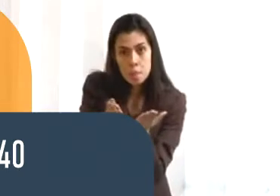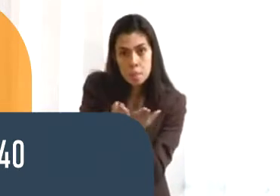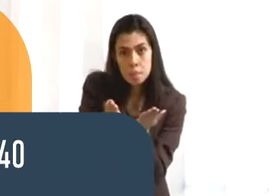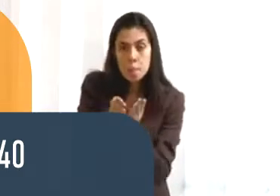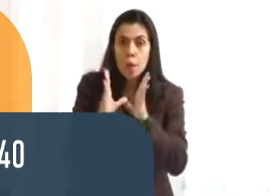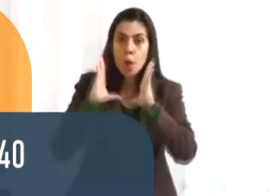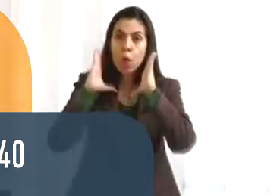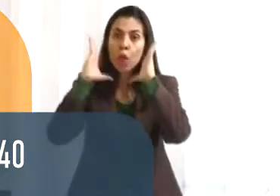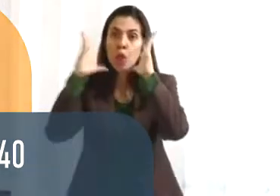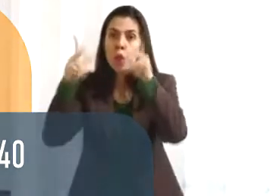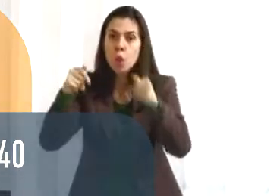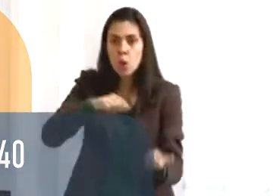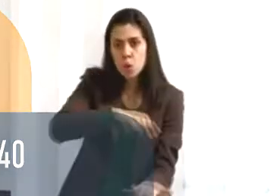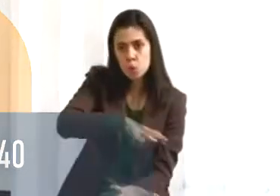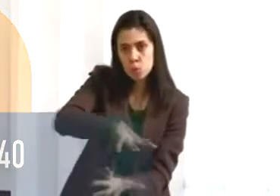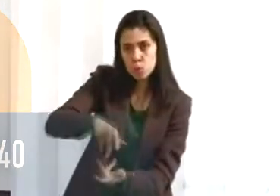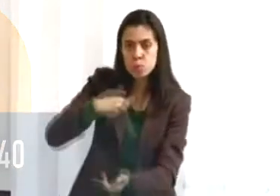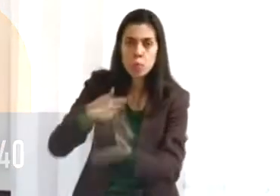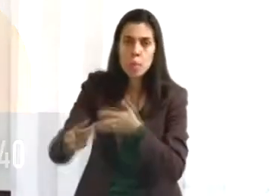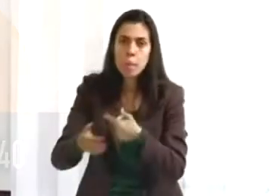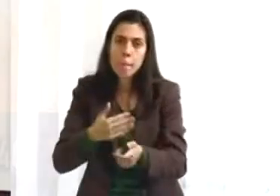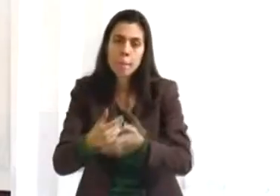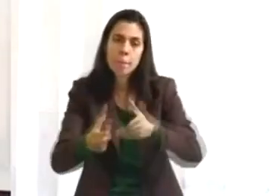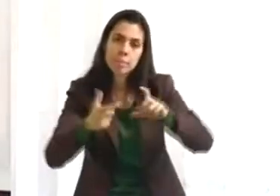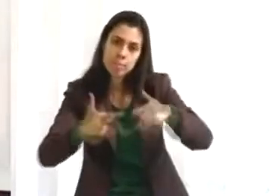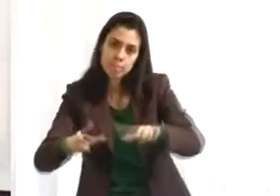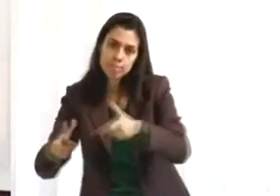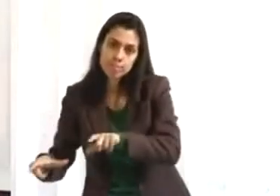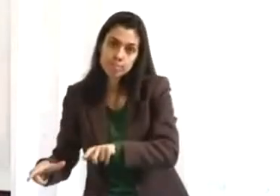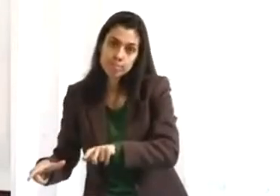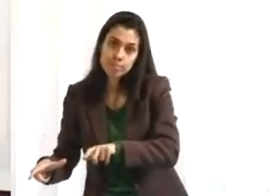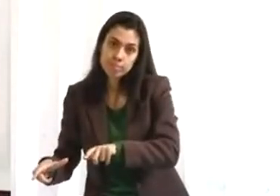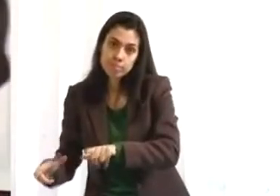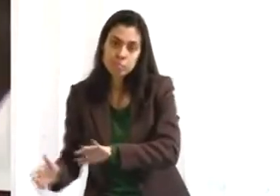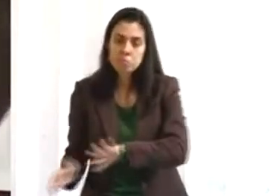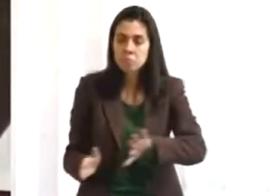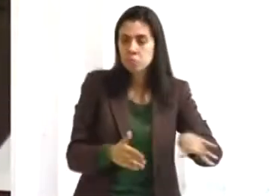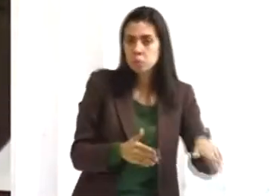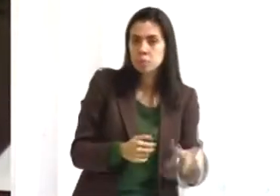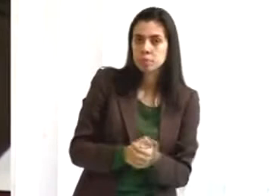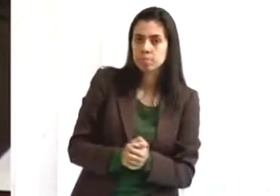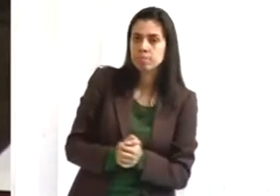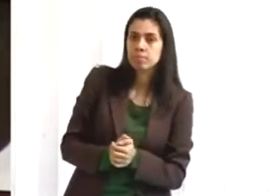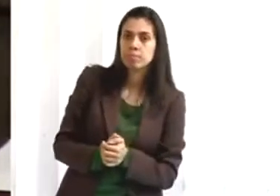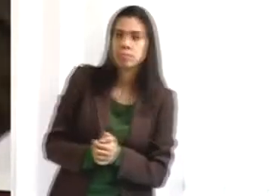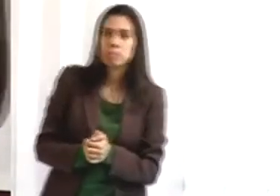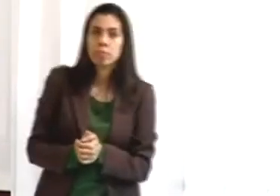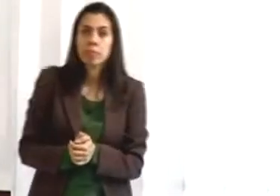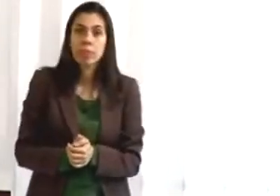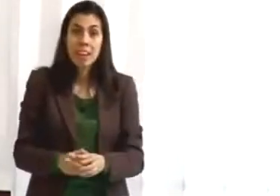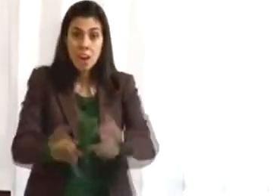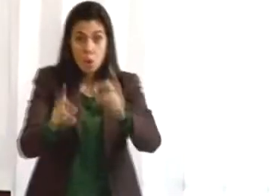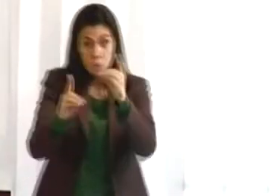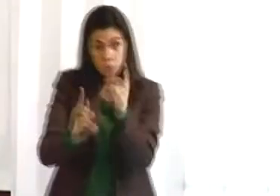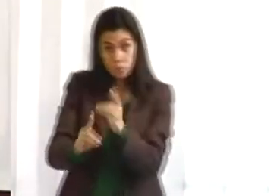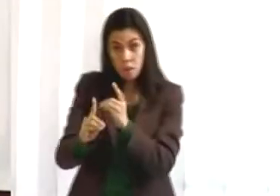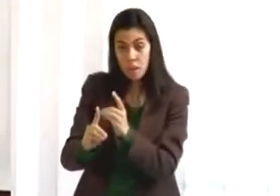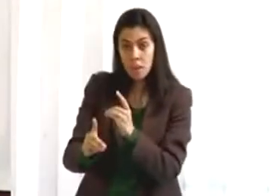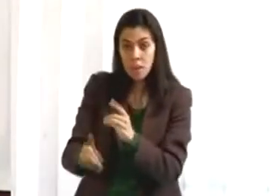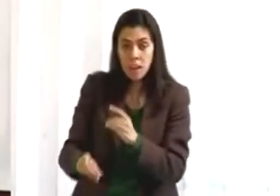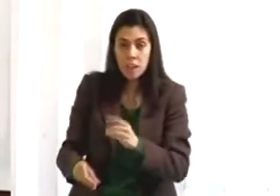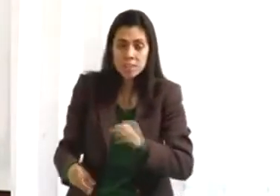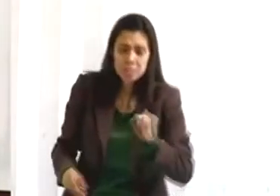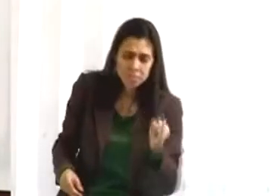nossa jornada cristã. Eu costumo dizer que o discipulado já deve começar dentro da nossa própria família.